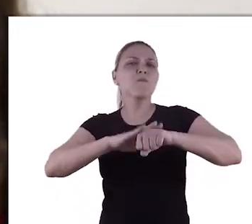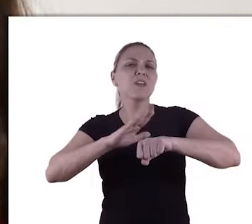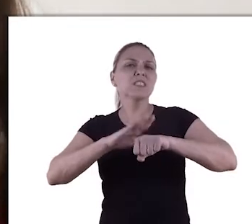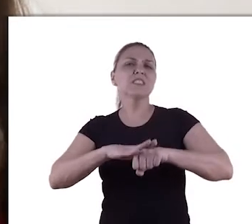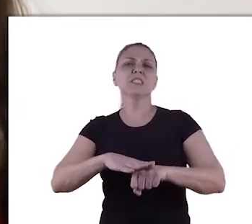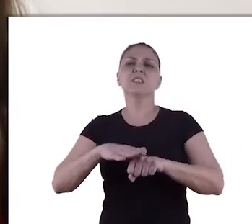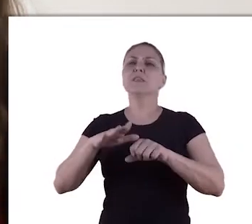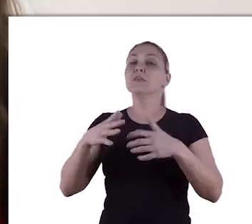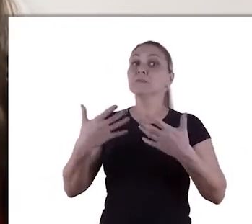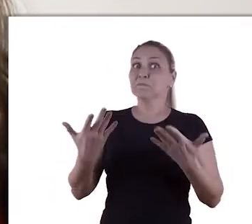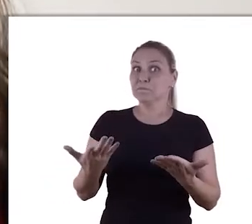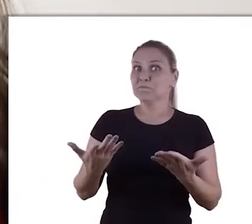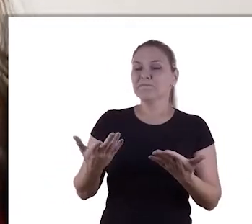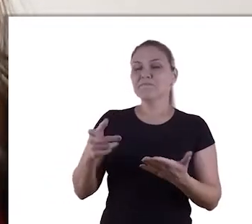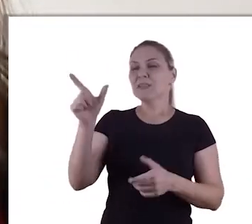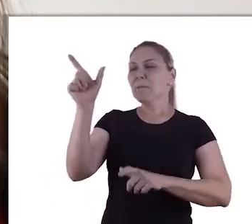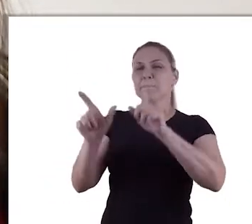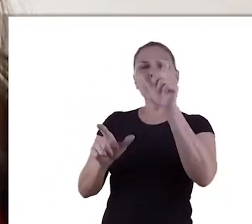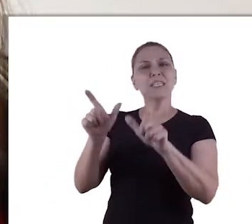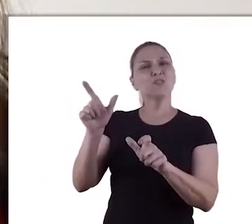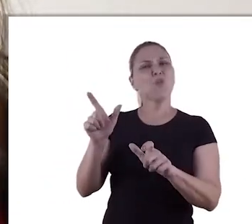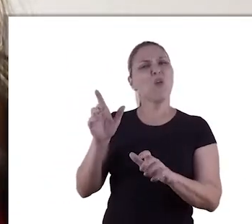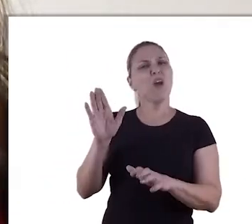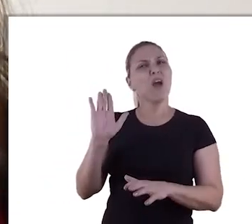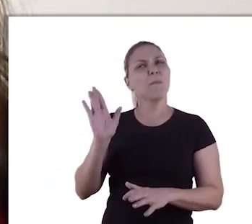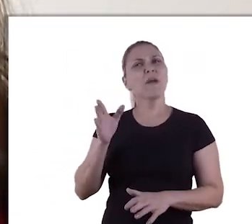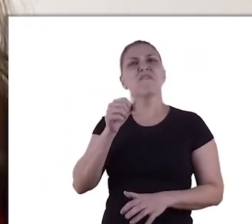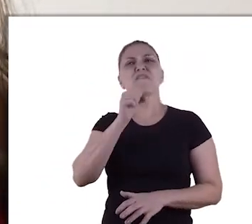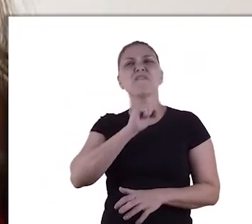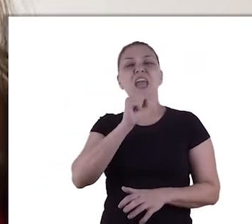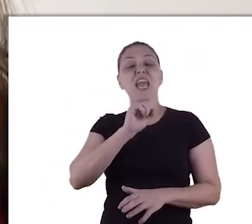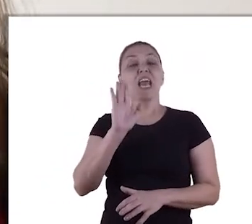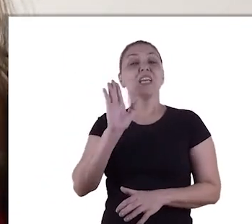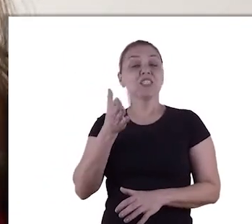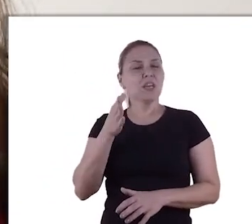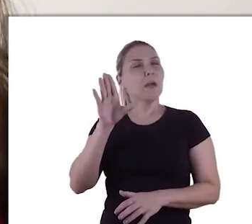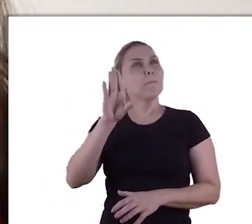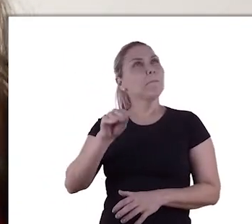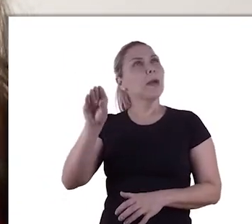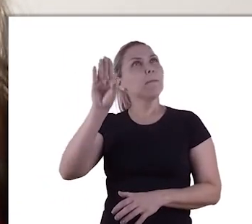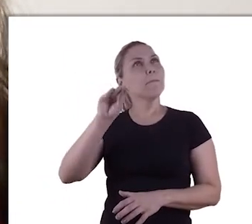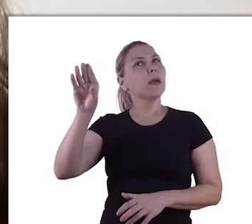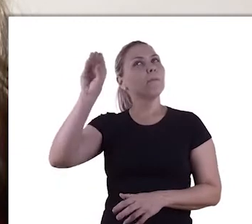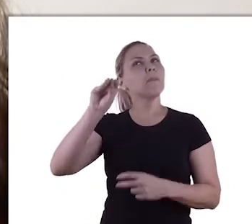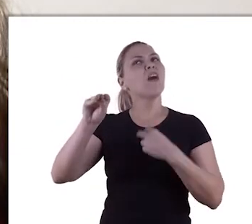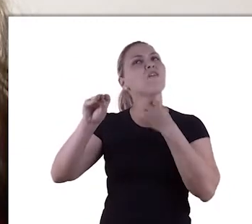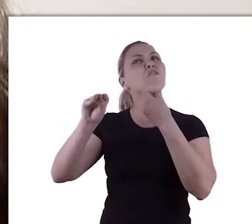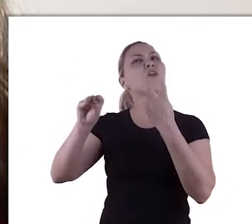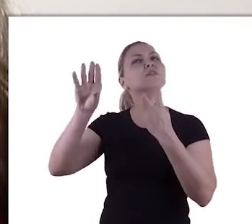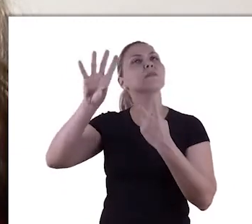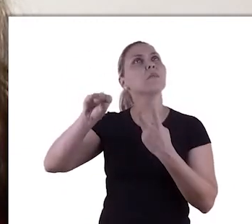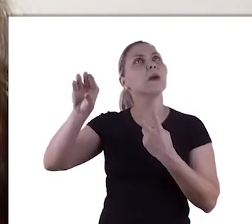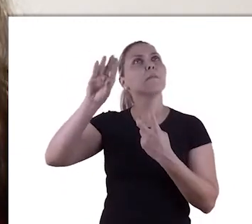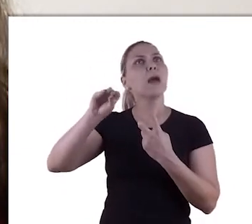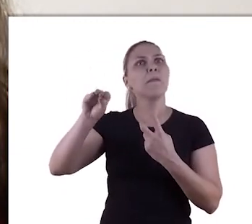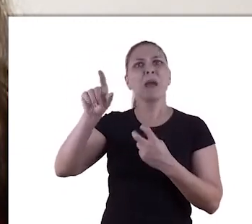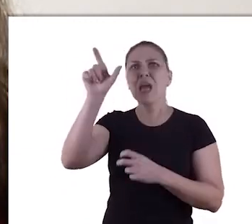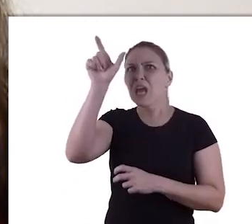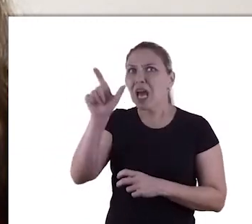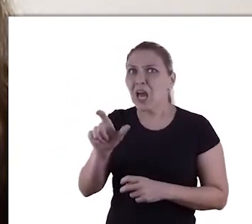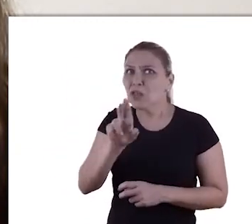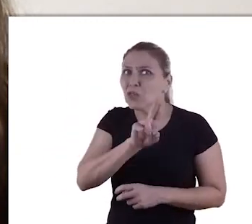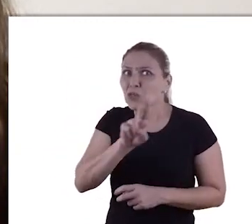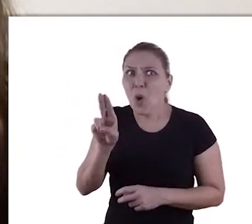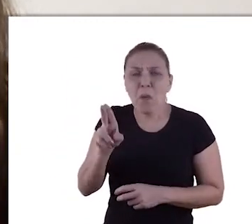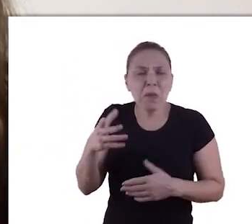cachaça, né? Eram pessoas mais velhas que estavam falando, mas em nenhum momento eu consegui saber o